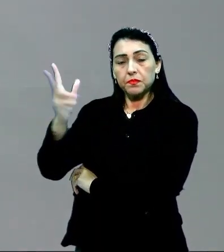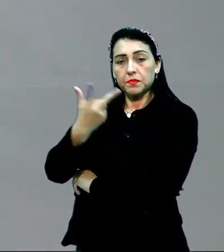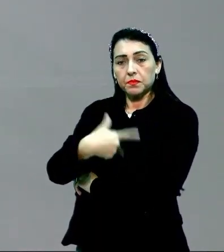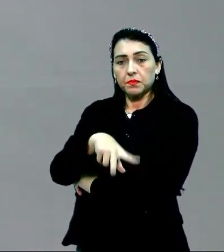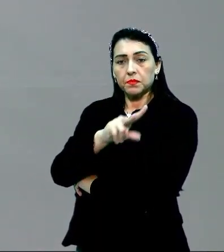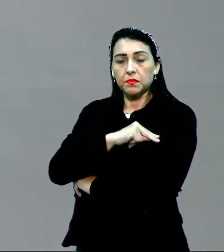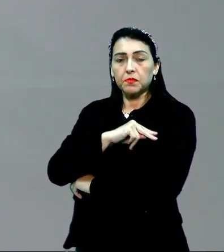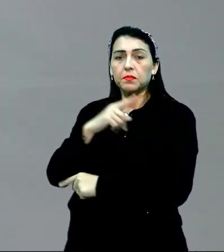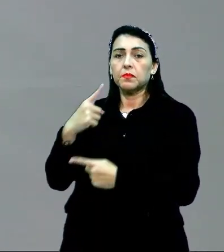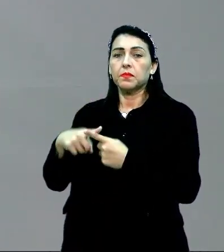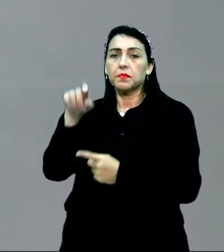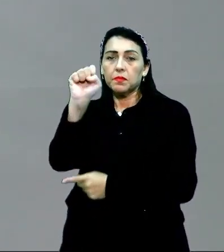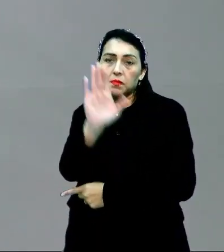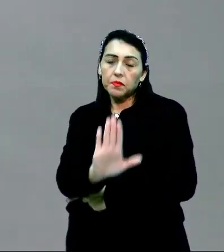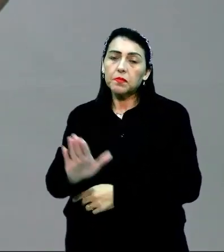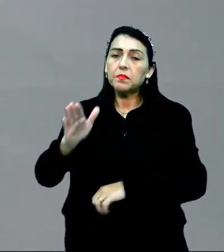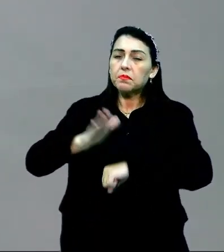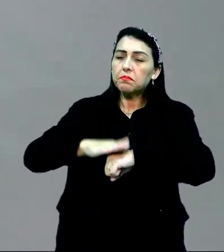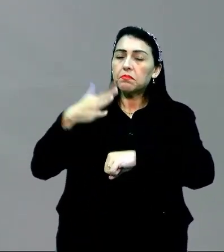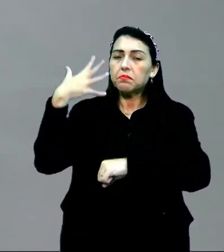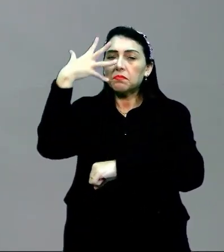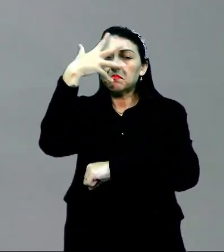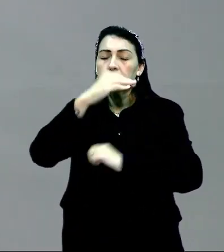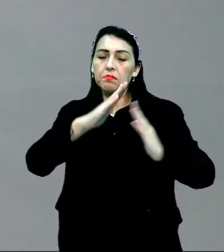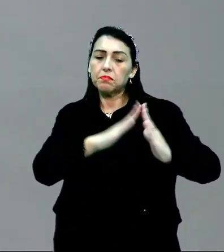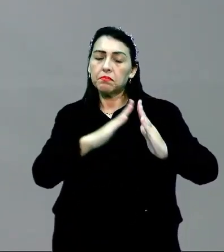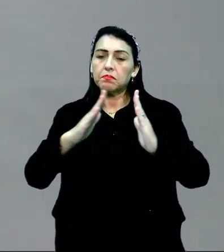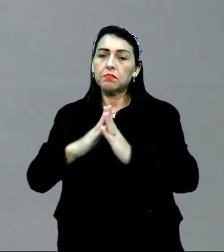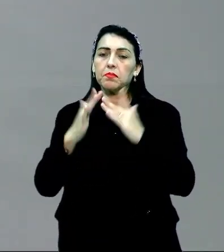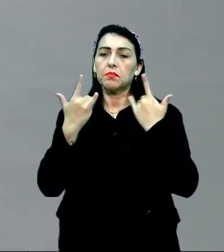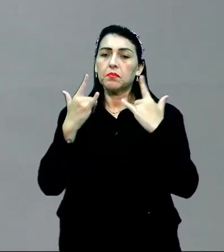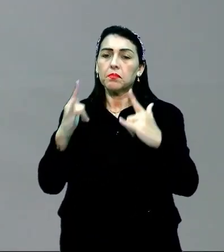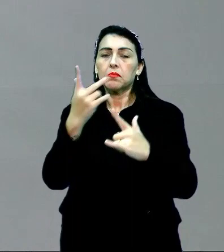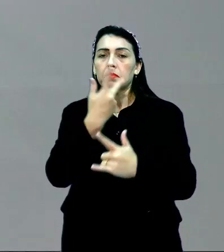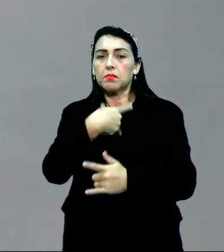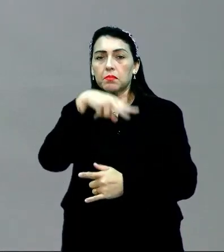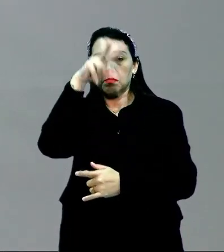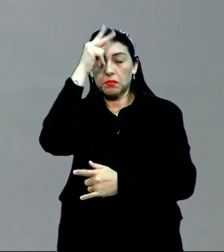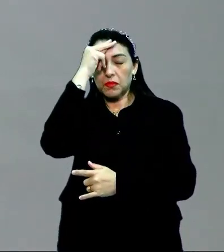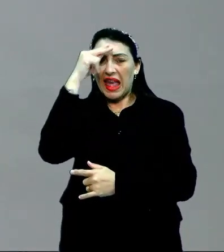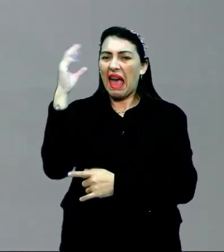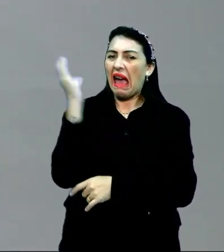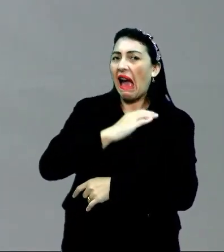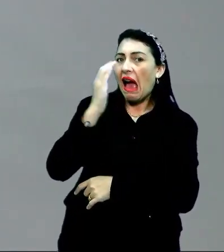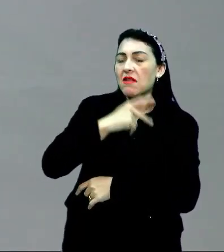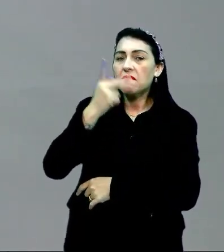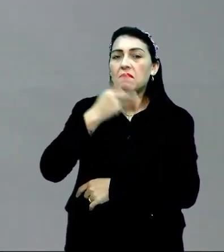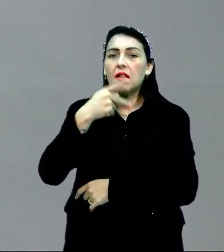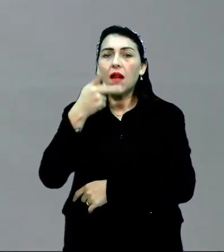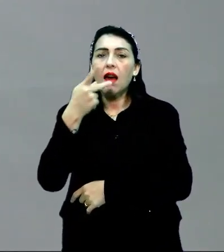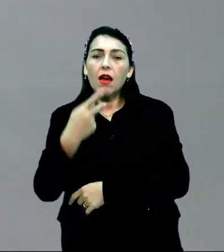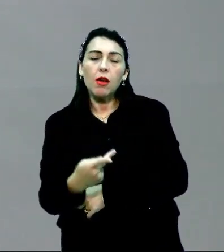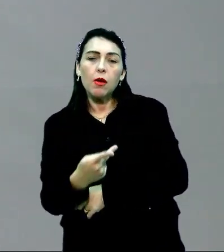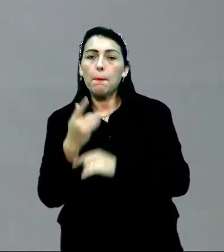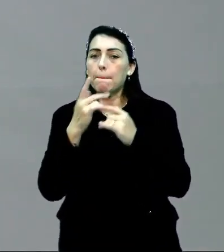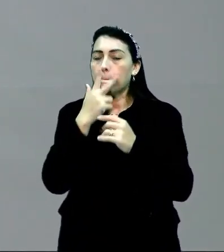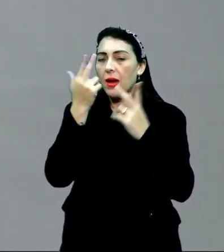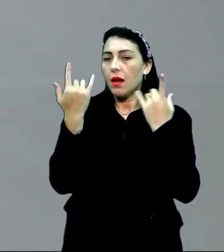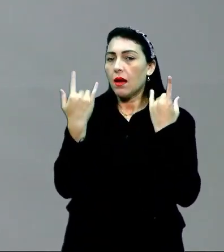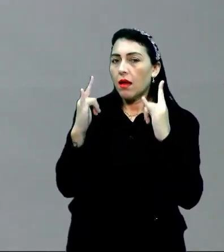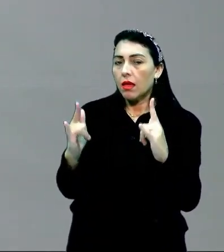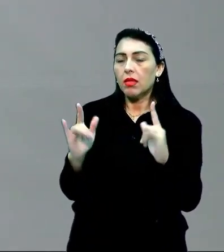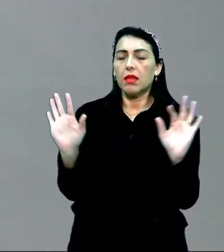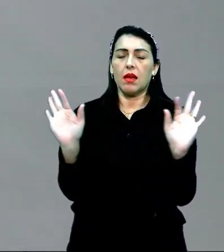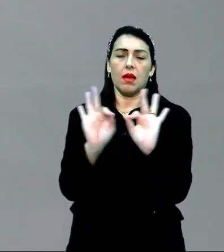Porque a Europa ou mais bonito porque os nossos vizinhos aqui Bolívia e peru não esperando dele é muito ligeira muito rápido parece um boliviano falando parece peruano